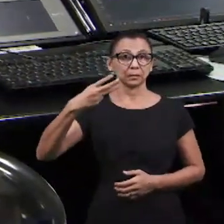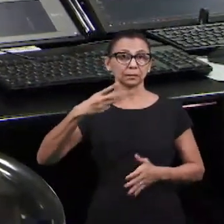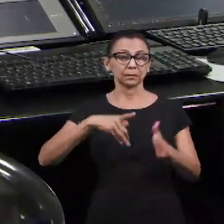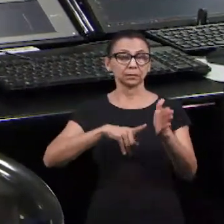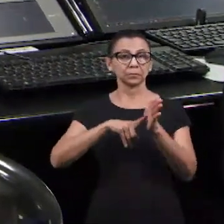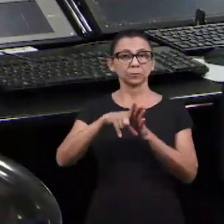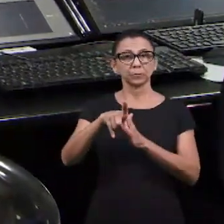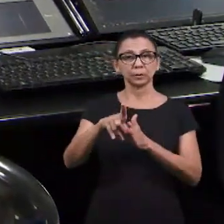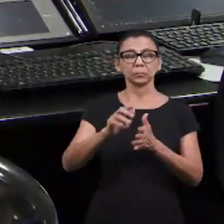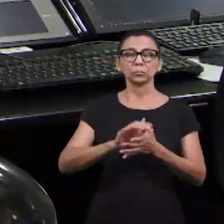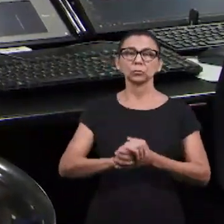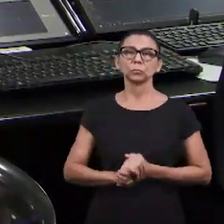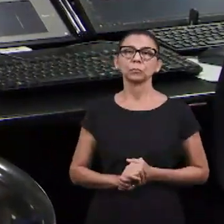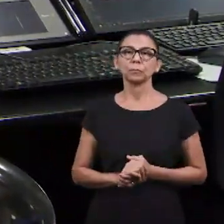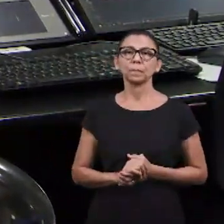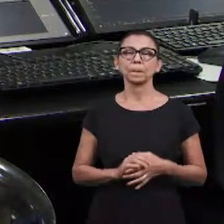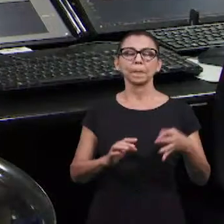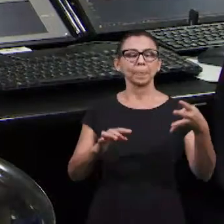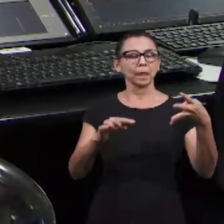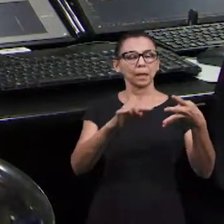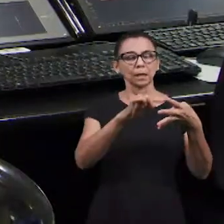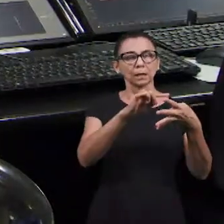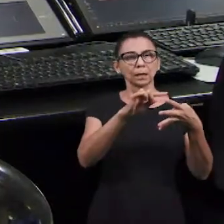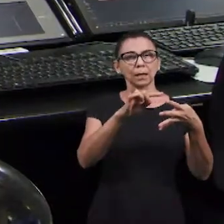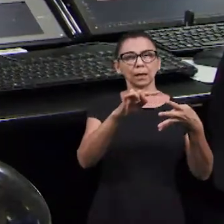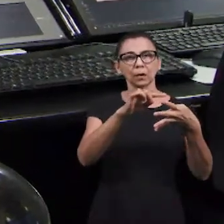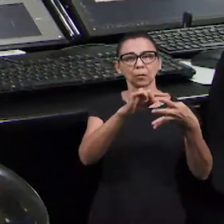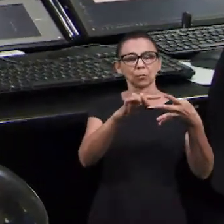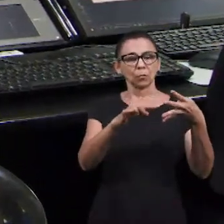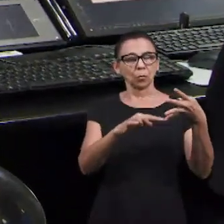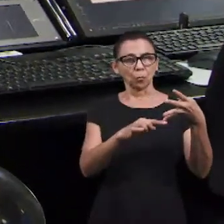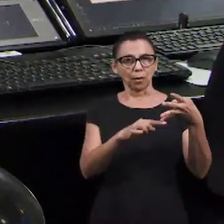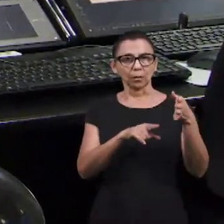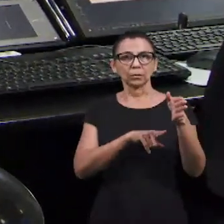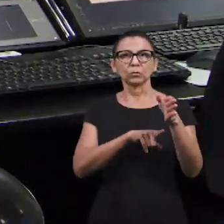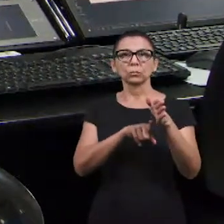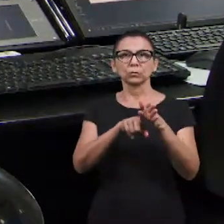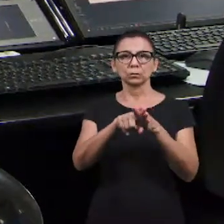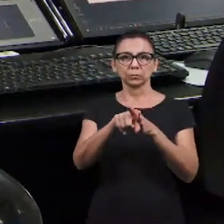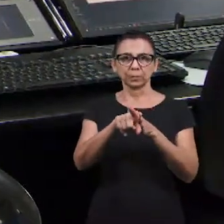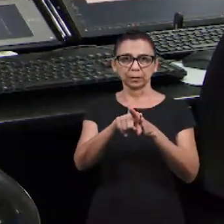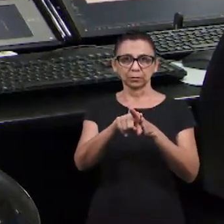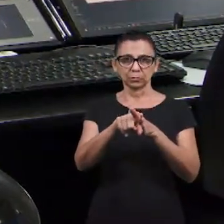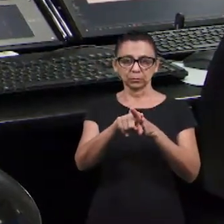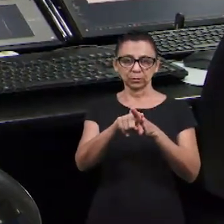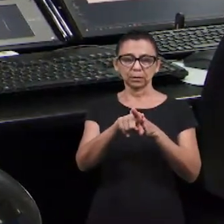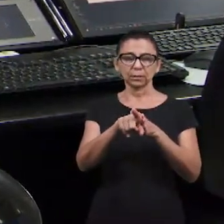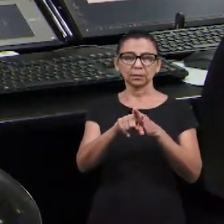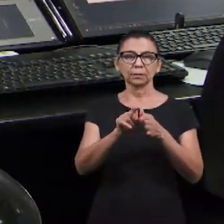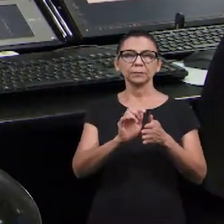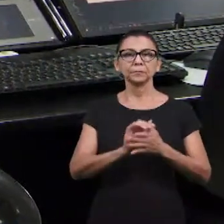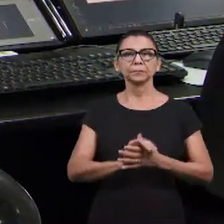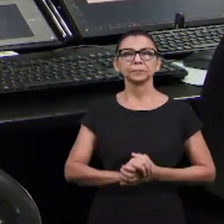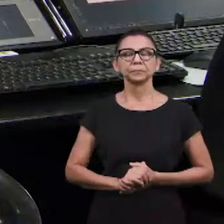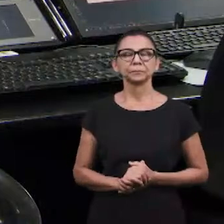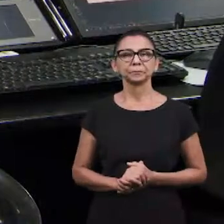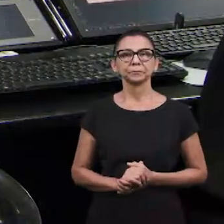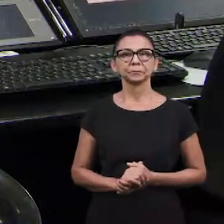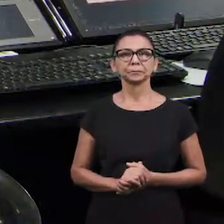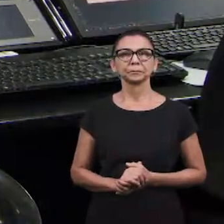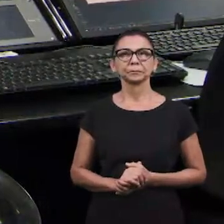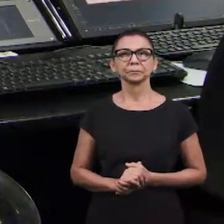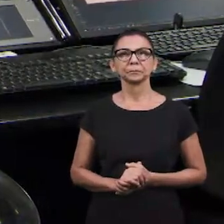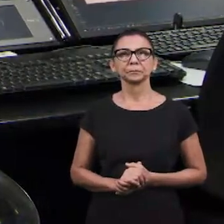que é dividida em quatro perguntas, né? Pergunta 3, letra A, letra B, letra C e letra